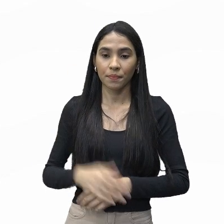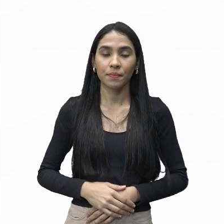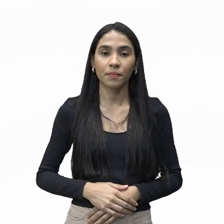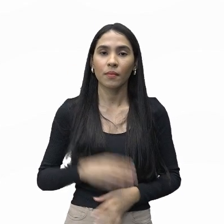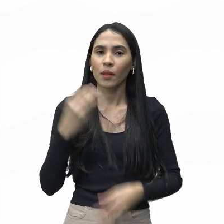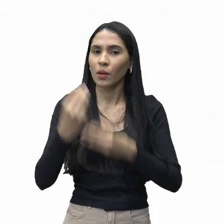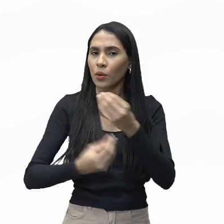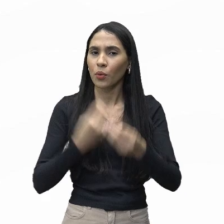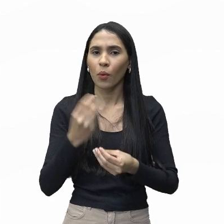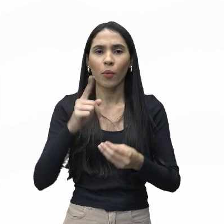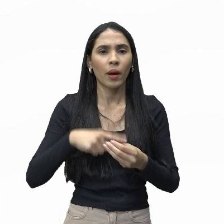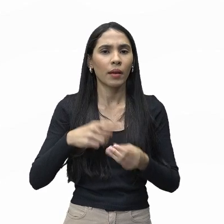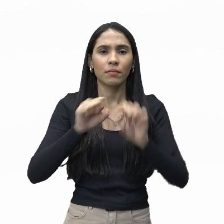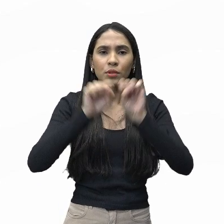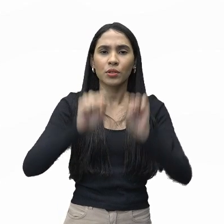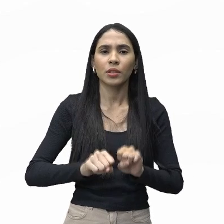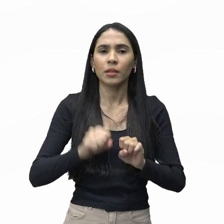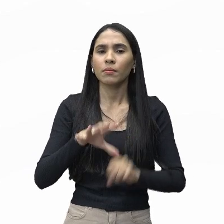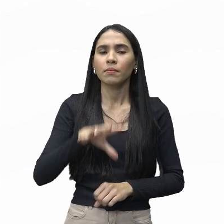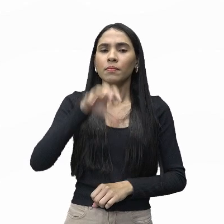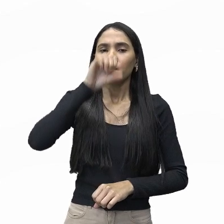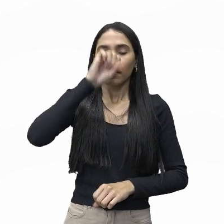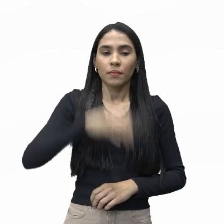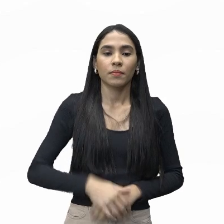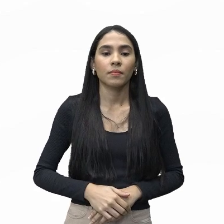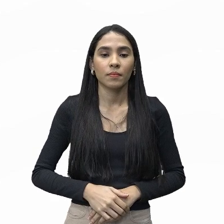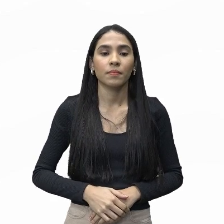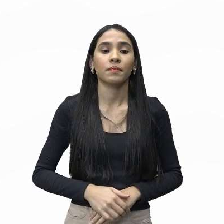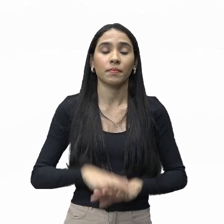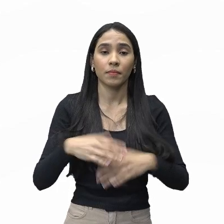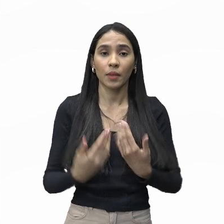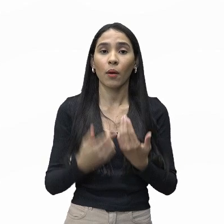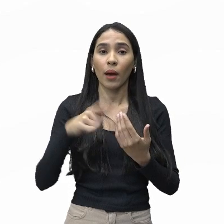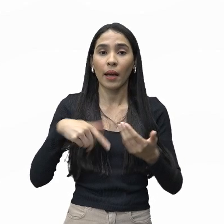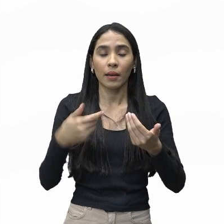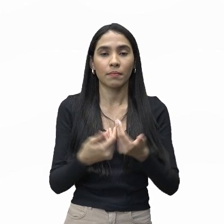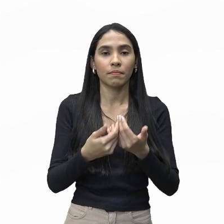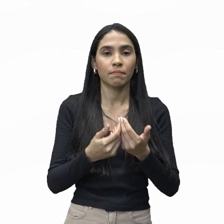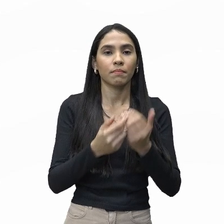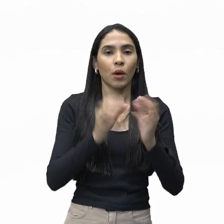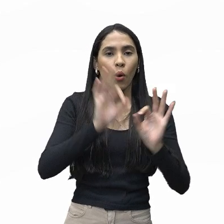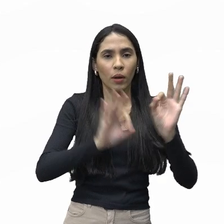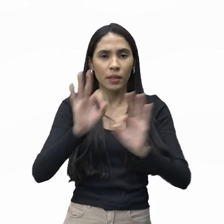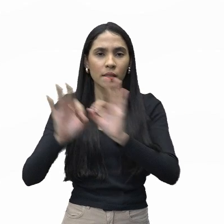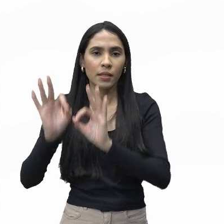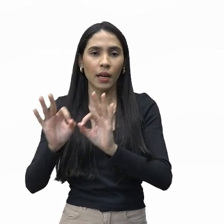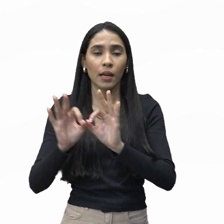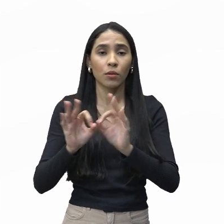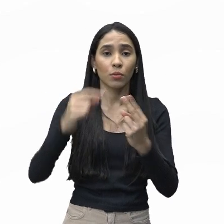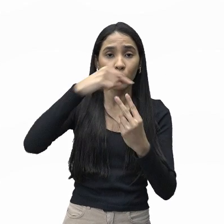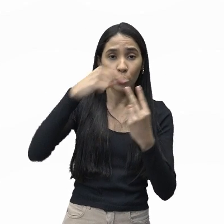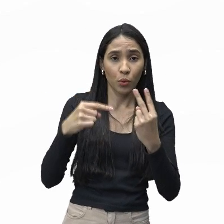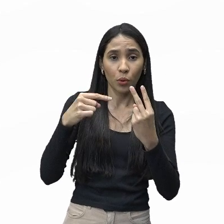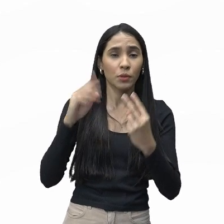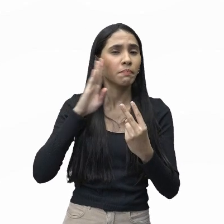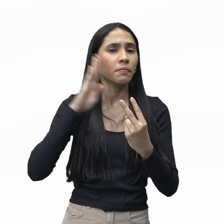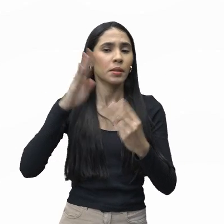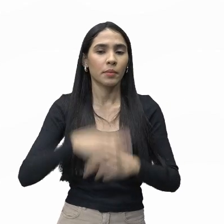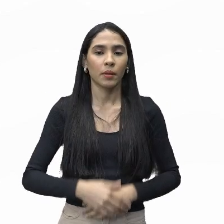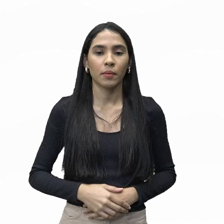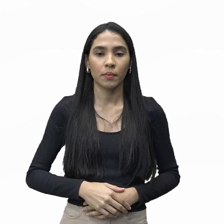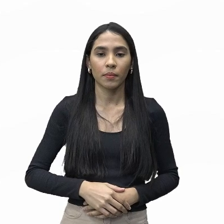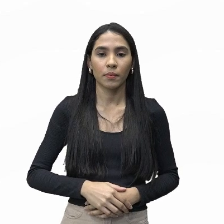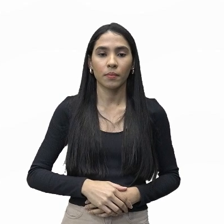é o nosso sistema respiratório? Ele vai ser aí dividido funcionalmente em duas partes. Então a gente tem